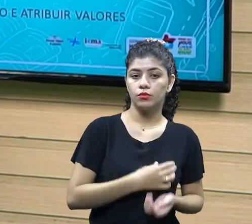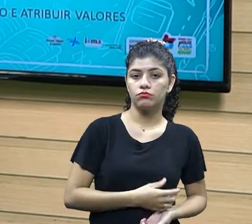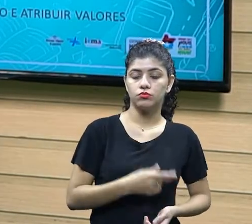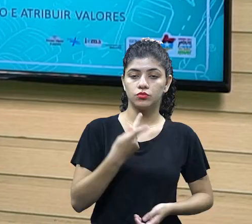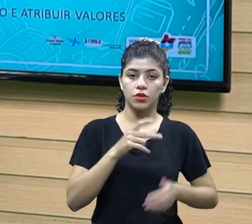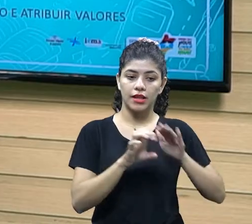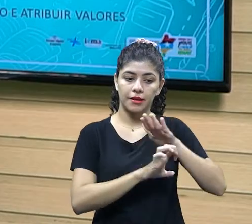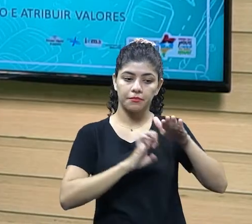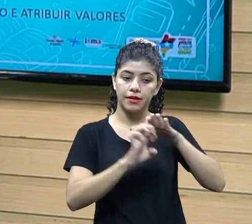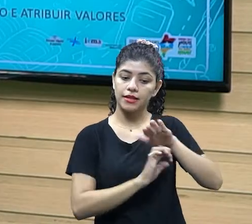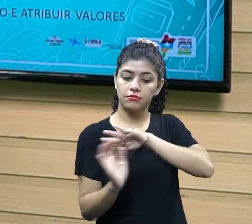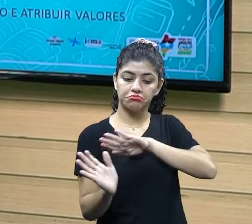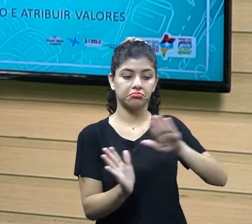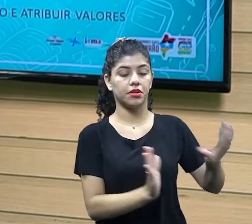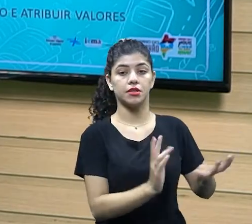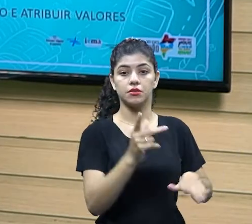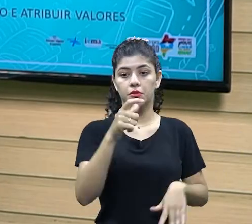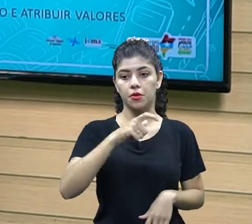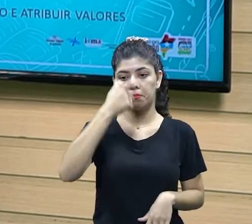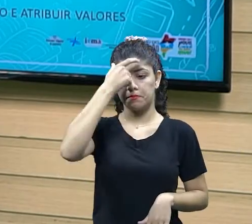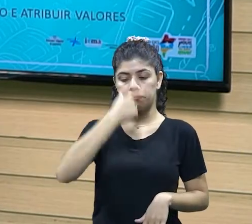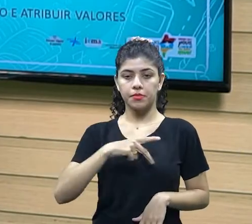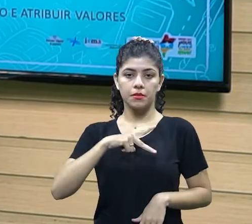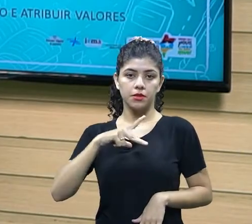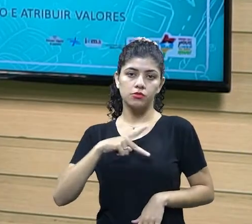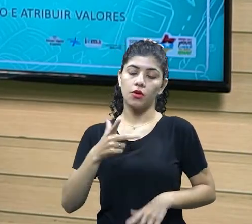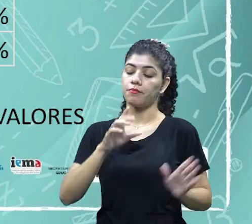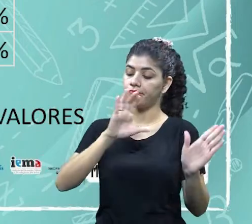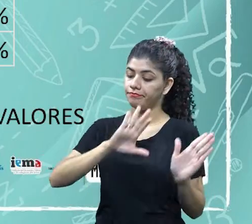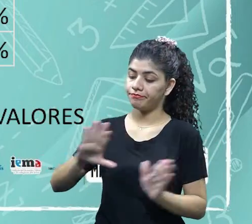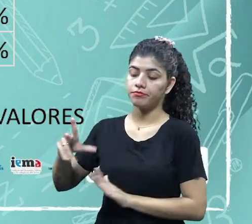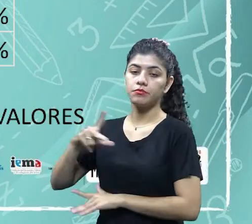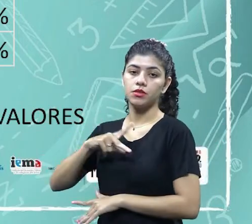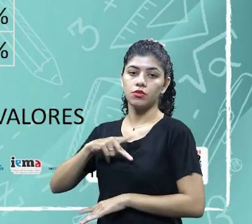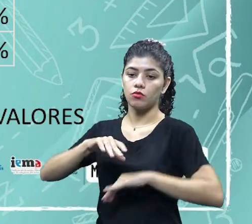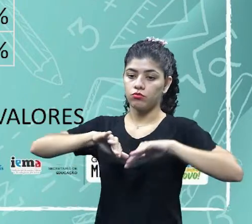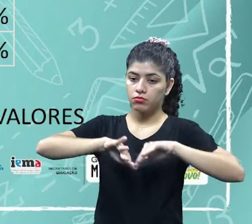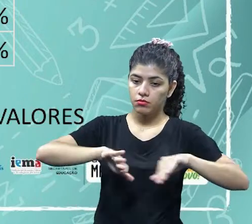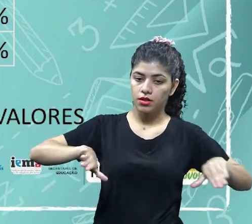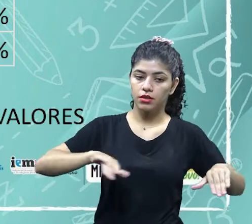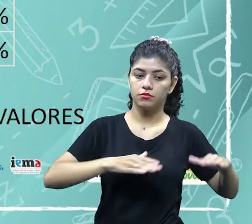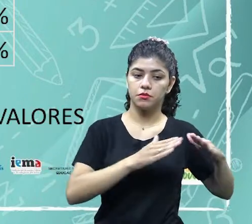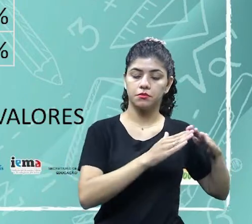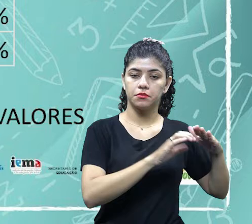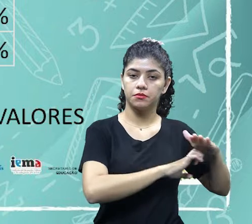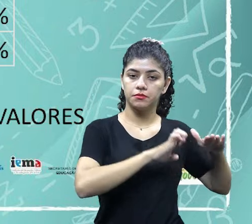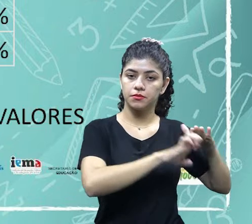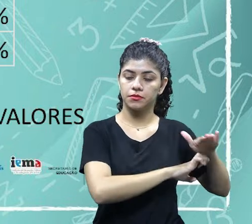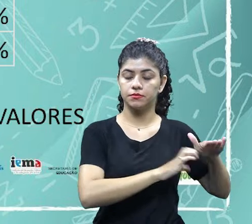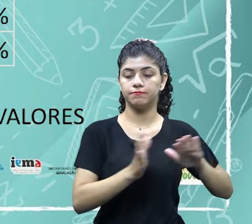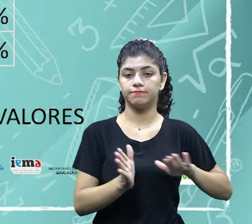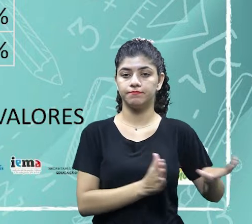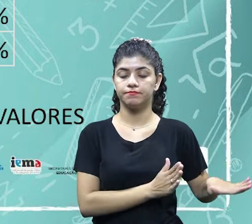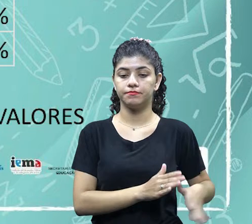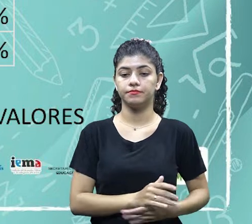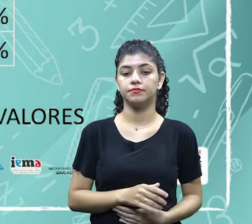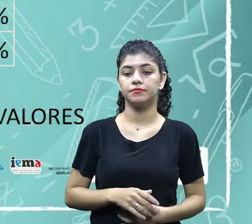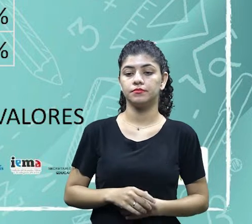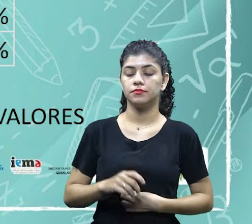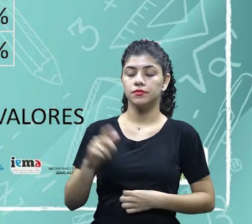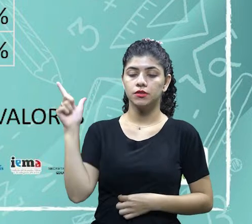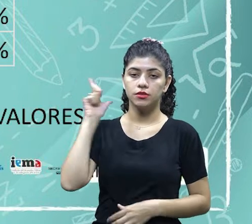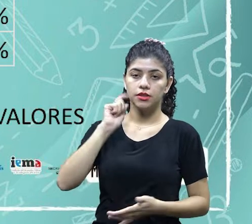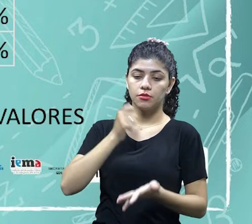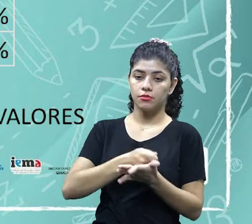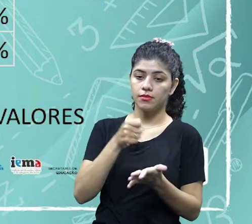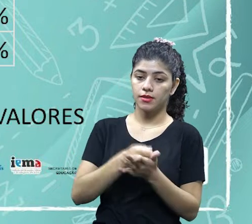é seu pessoal. O que é da empresa, o que é seu pessoal é seu. Então, vejam que ela conseguiu pagar todas as despesas